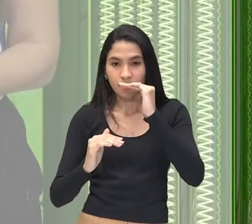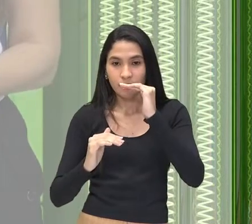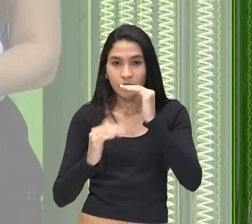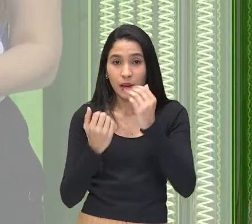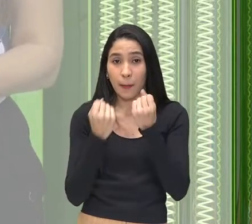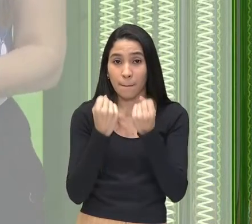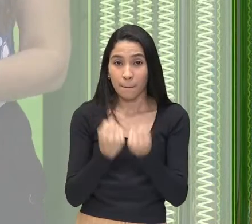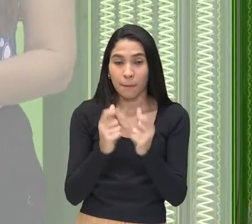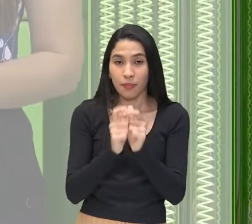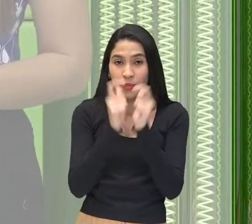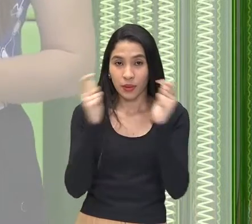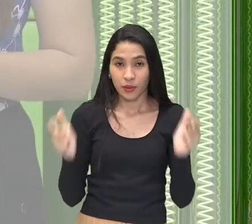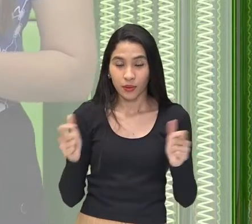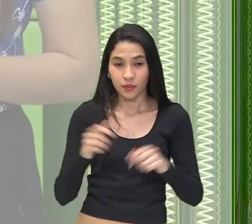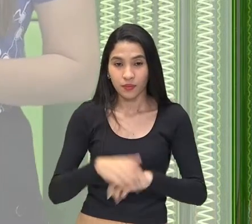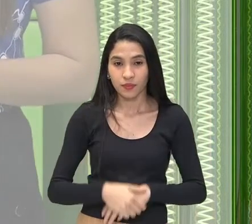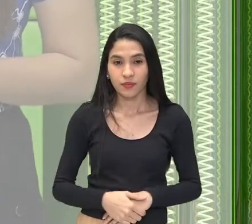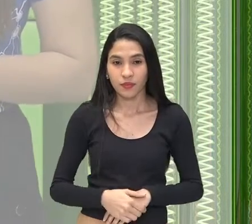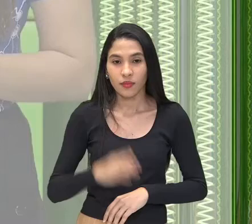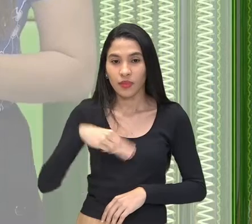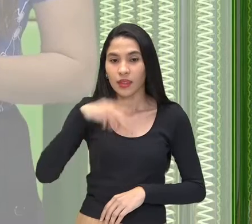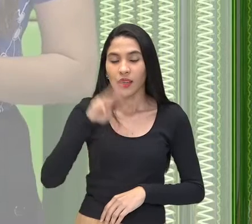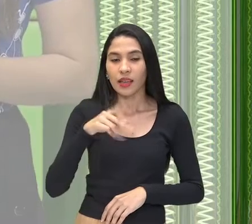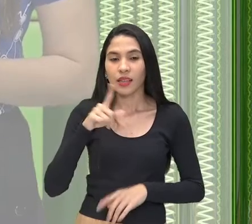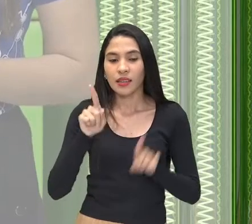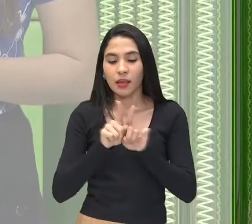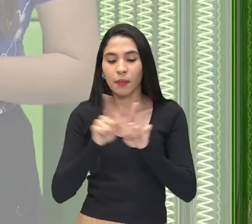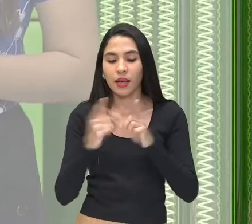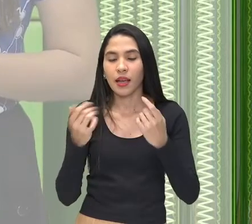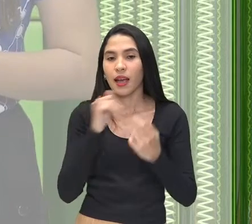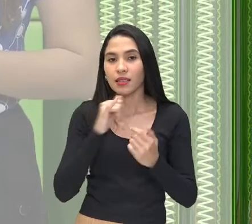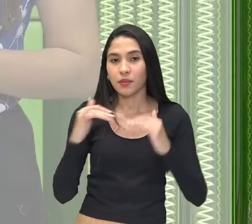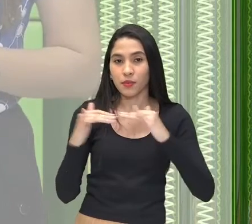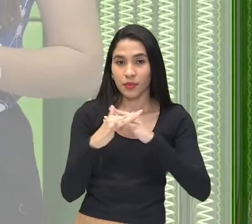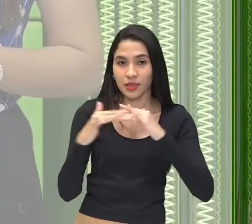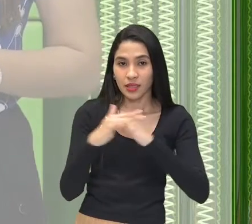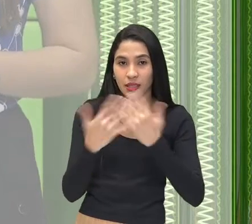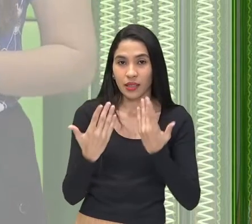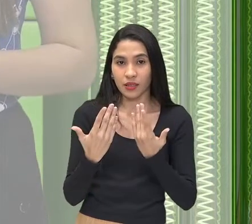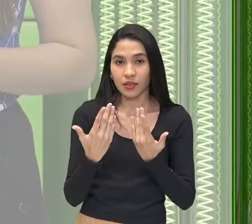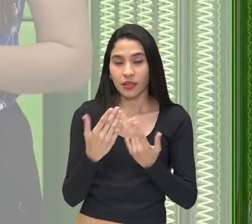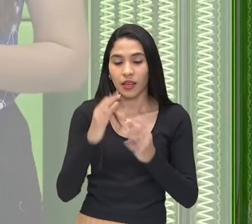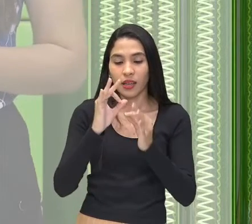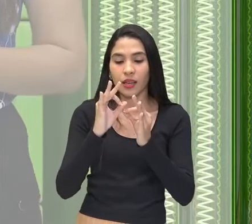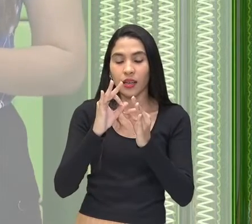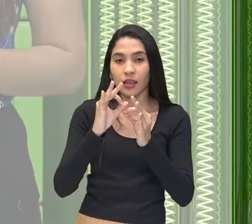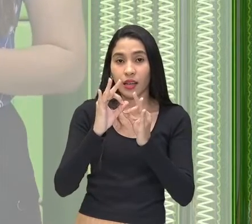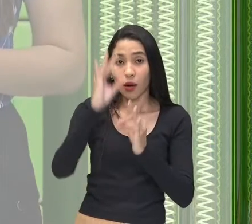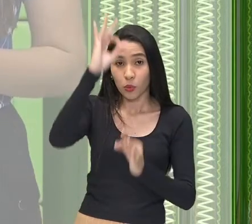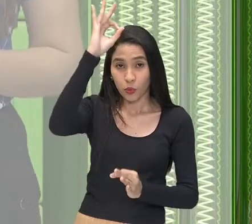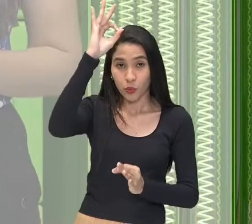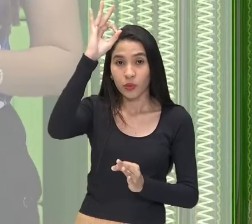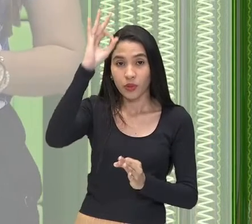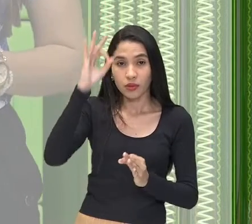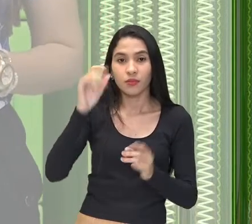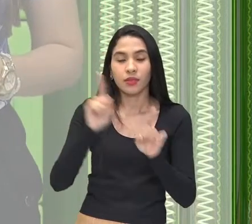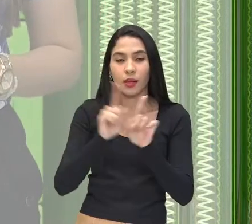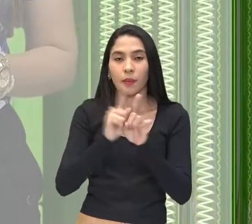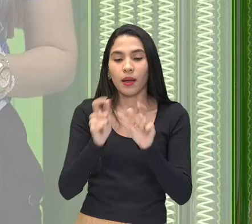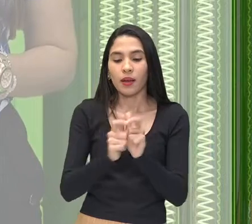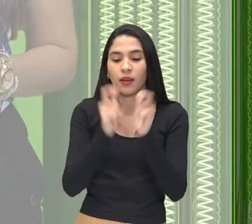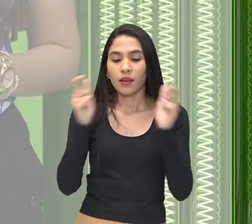pressão atmosférica. E quem está em cidades que estão numa altitude maior tem uma